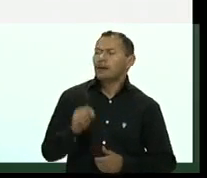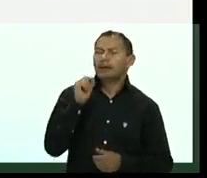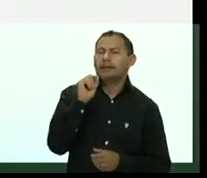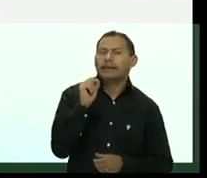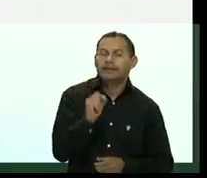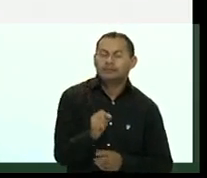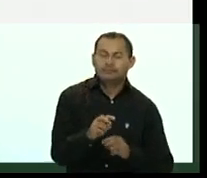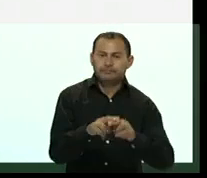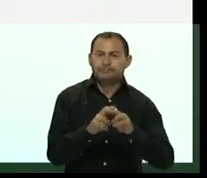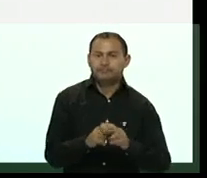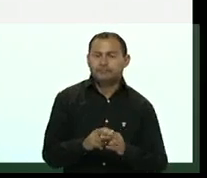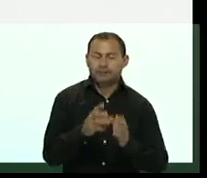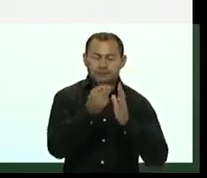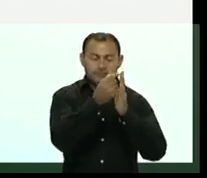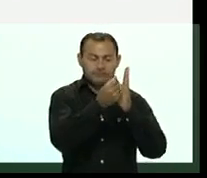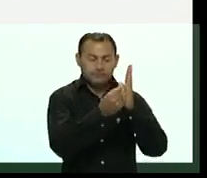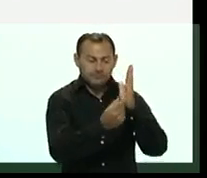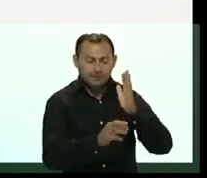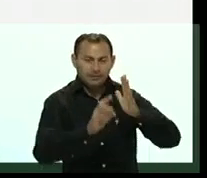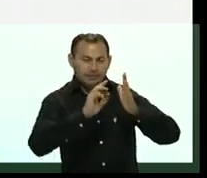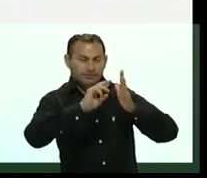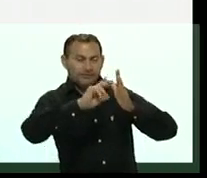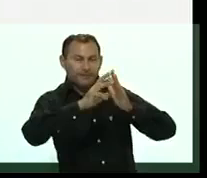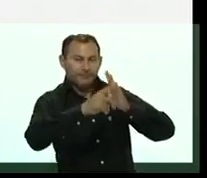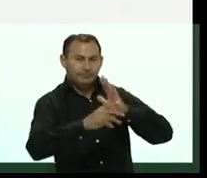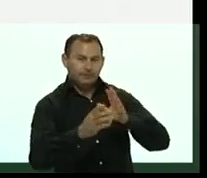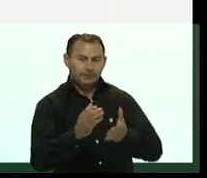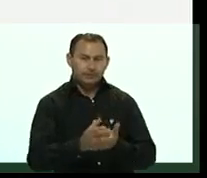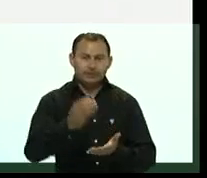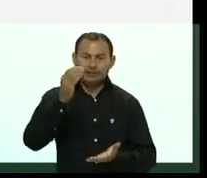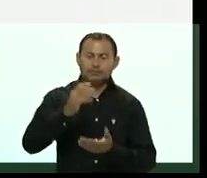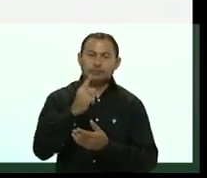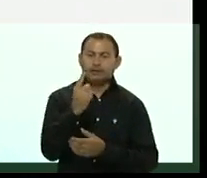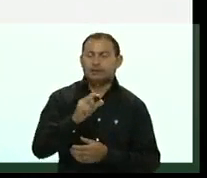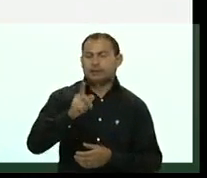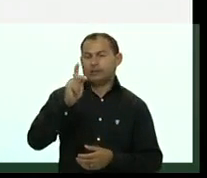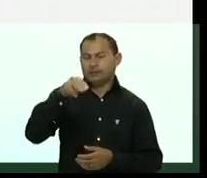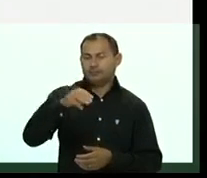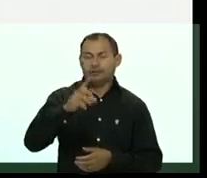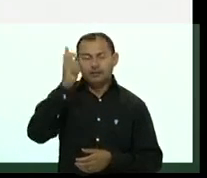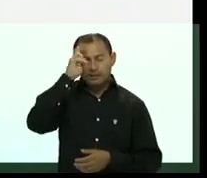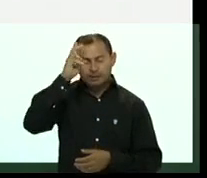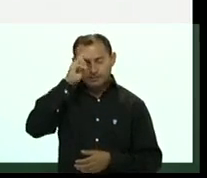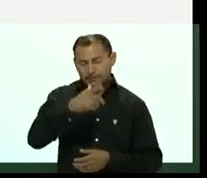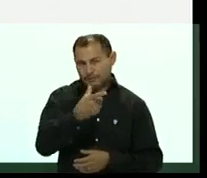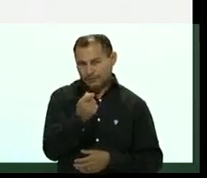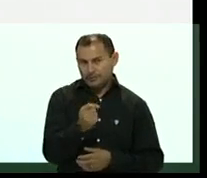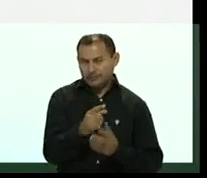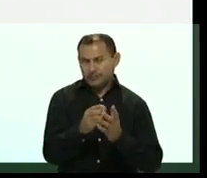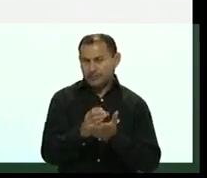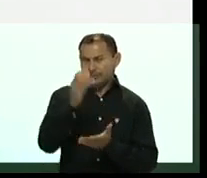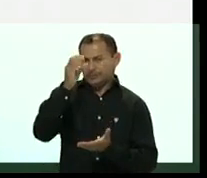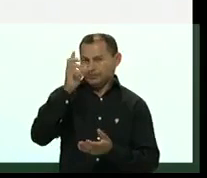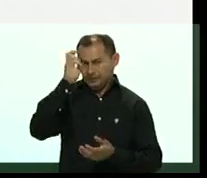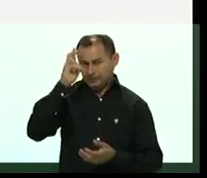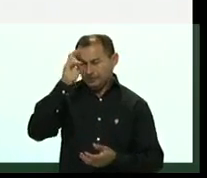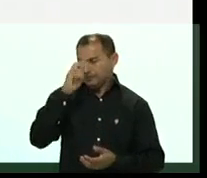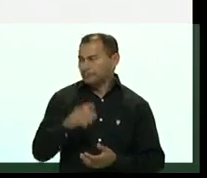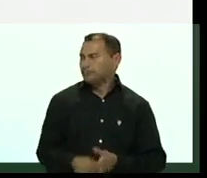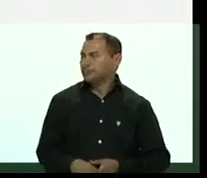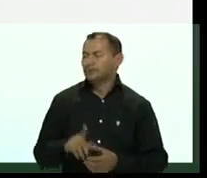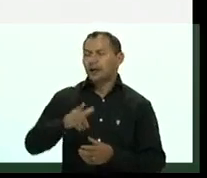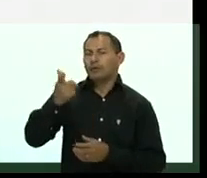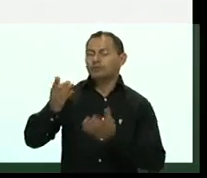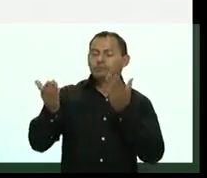é essa questão, essa taxa de variação de litros por quilômetro? Lembra que a gente tinha 20 quilômetros por litro? A